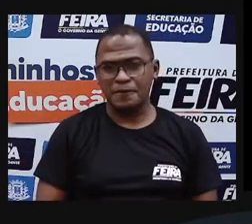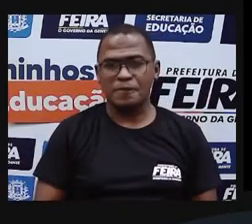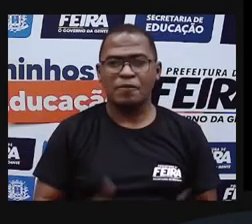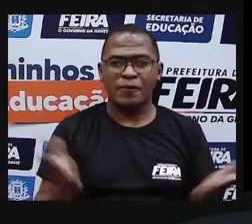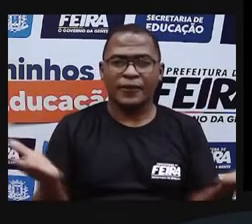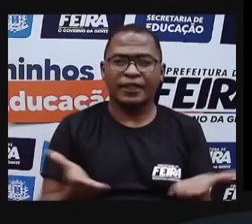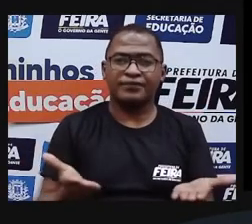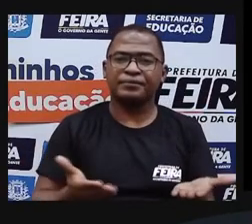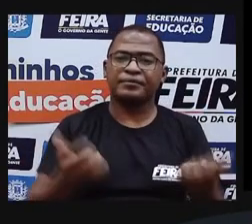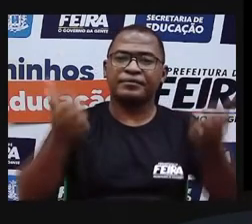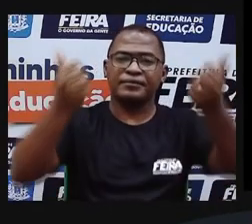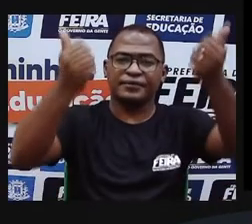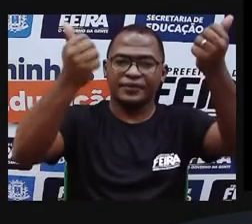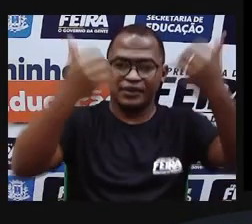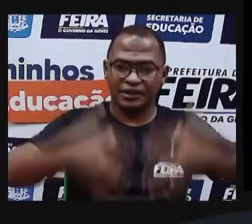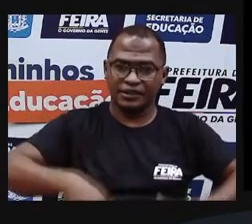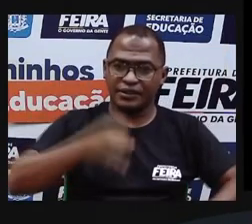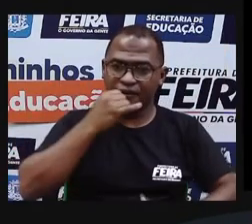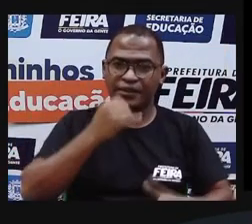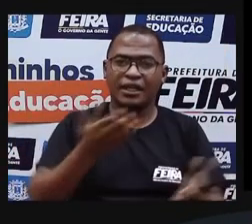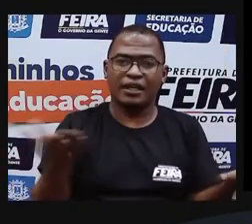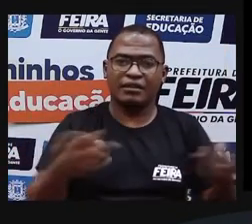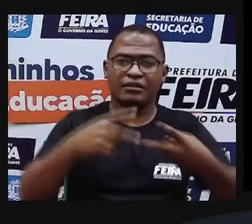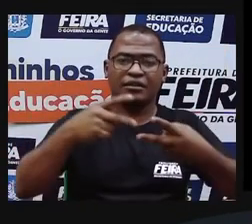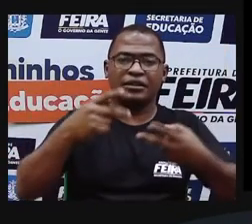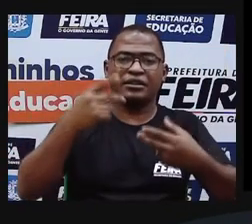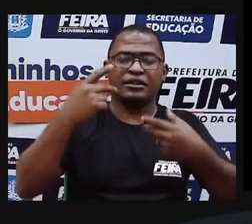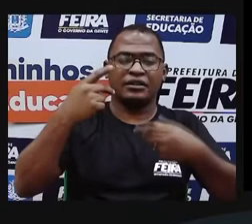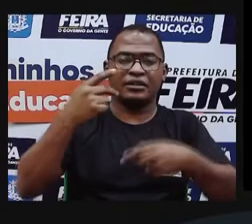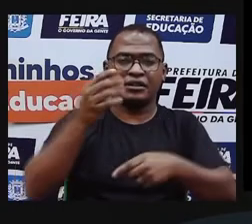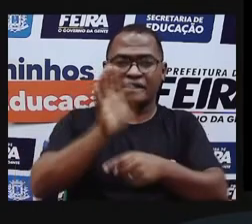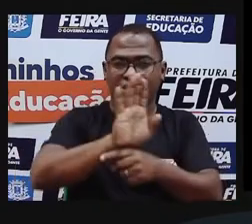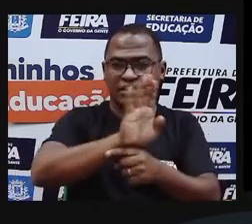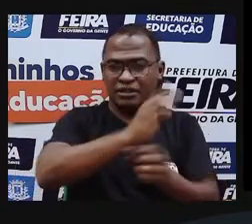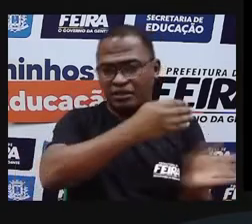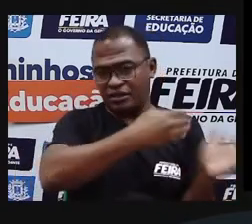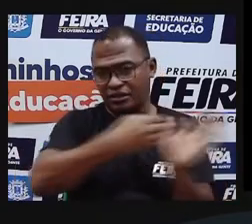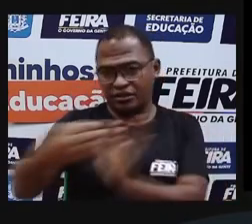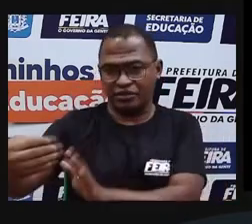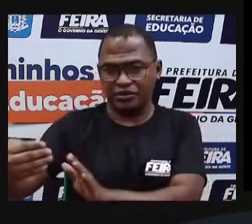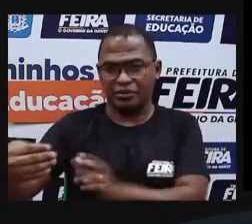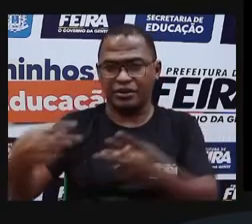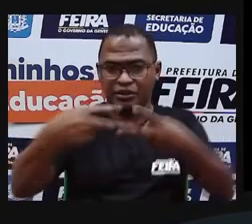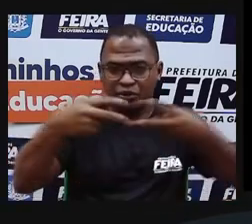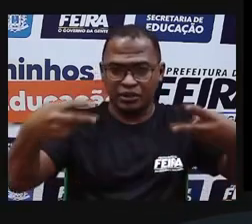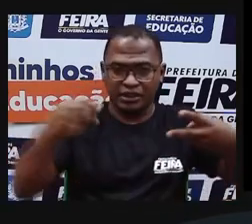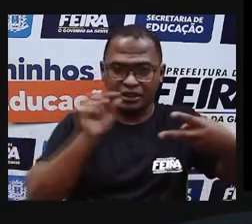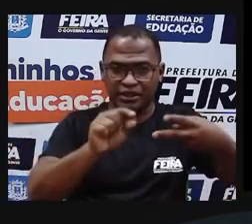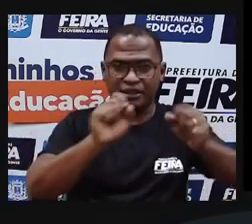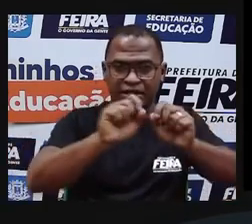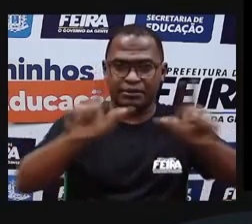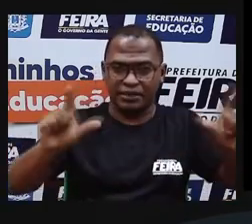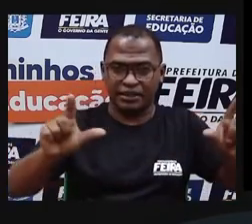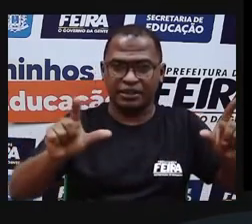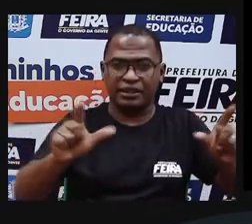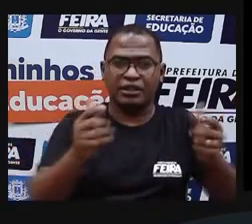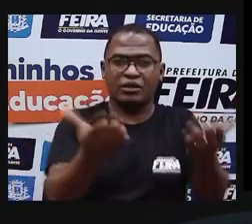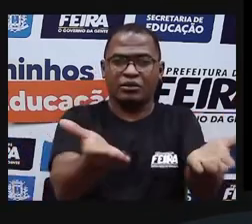Quero passar também esse vídeo para mais uma vez convidar os alunos da EJA para dar as